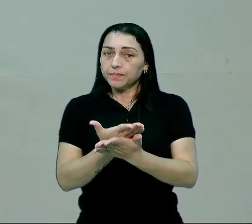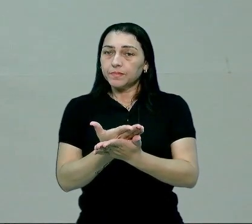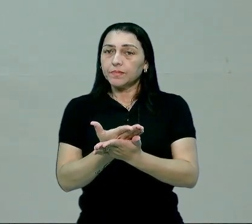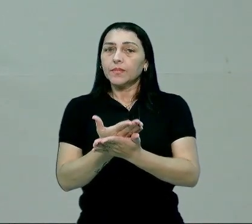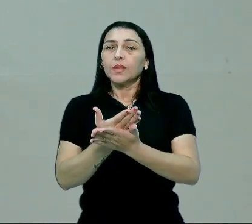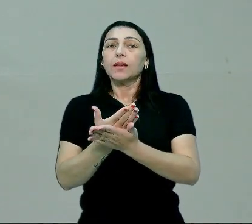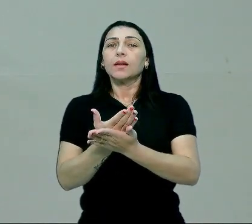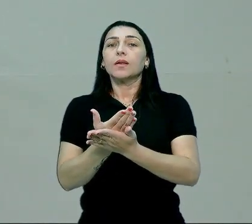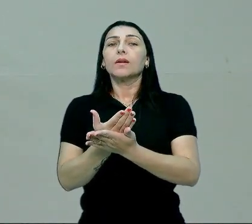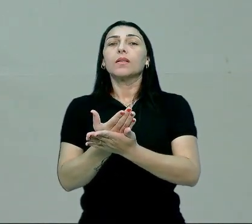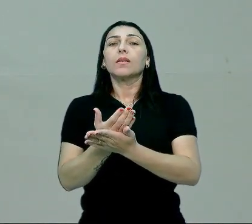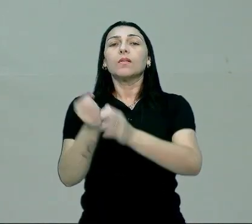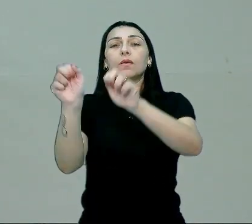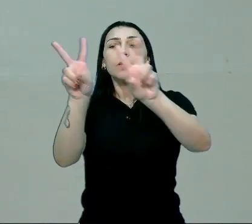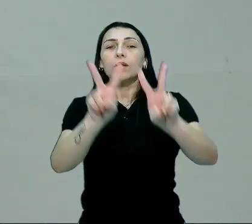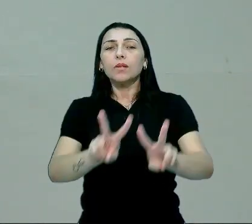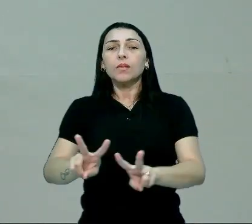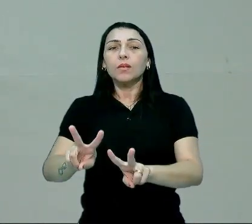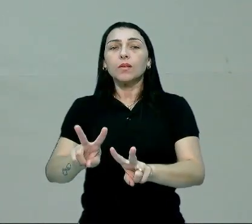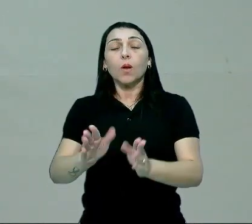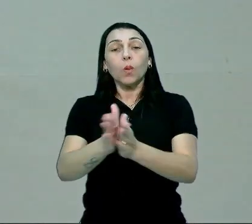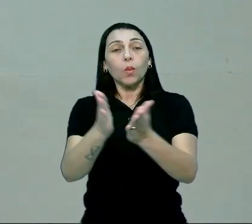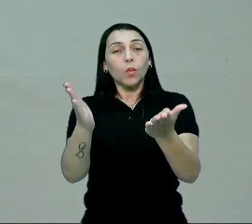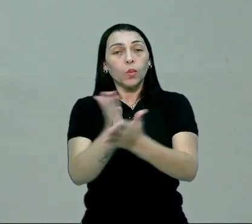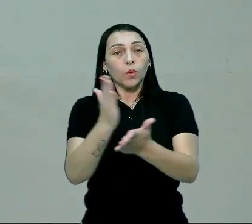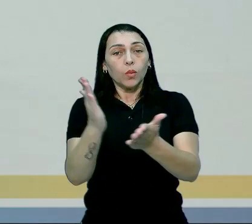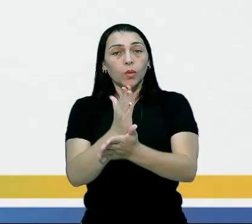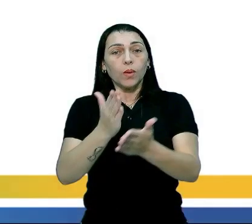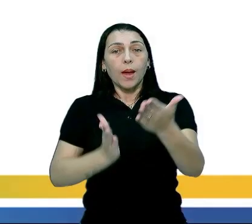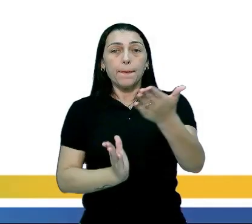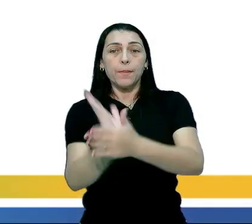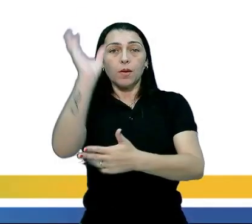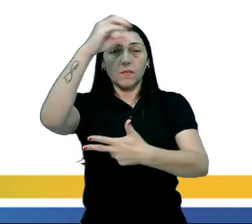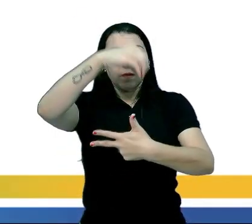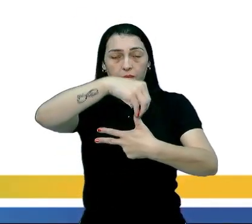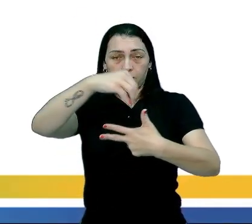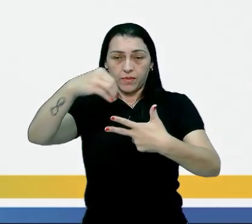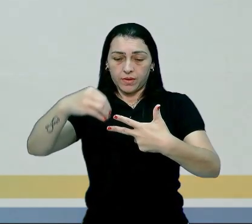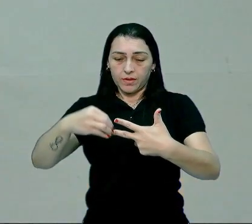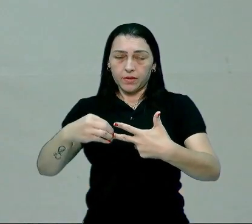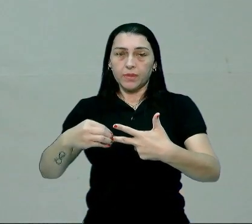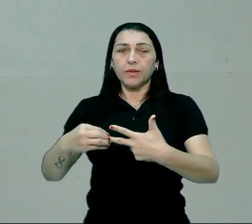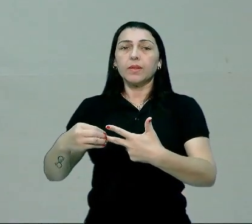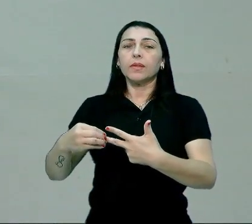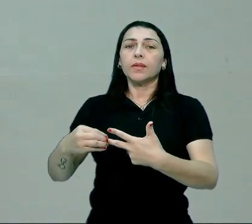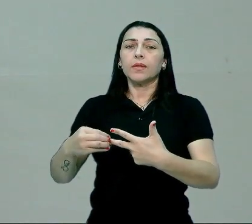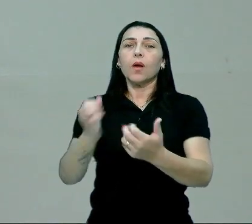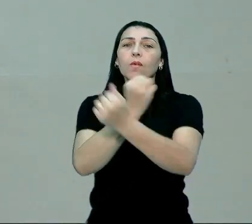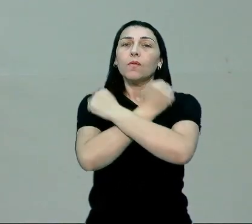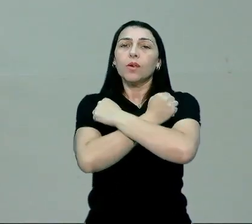videoaula. Visualizem rapidamente o livro, né? A prova Enem.